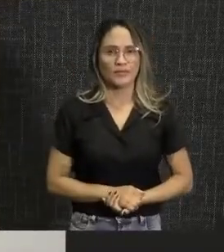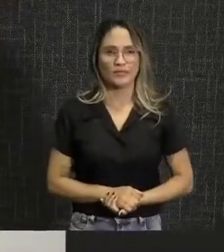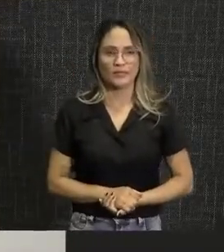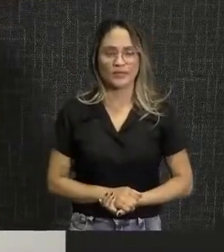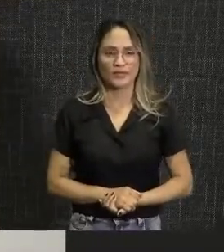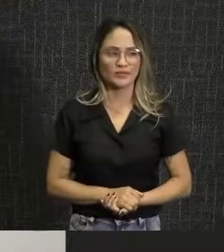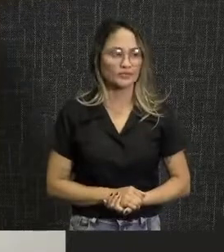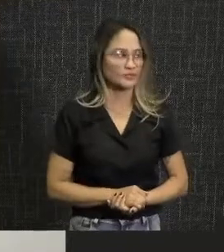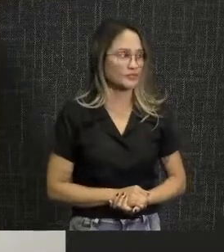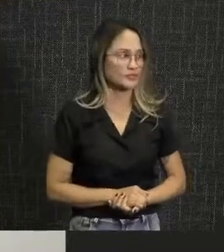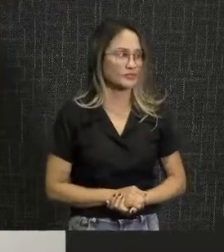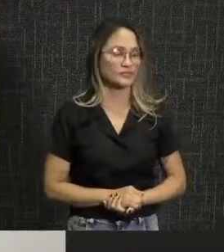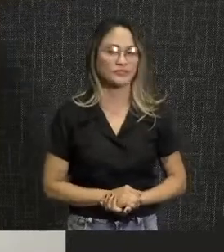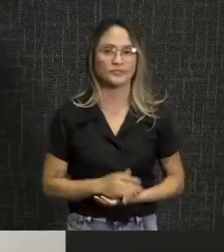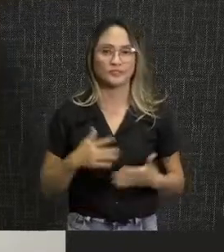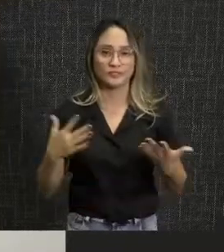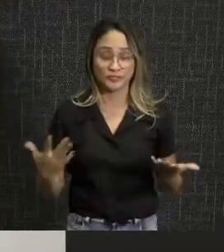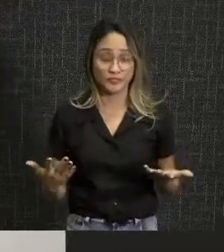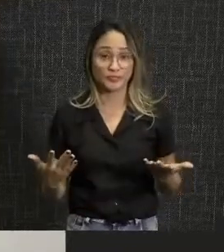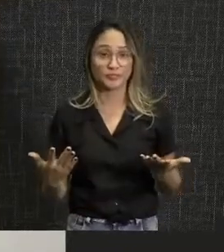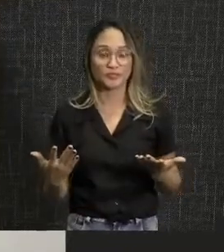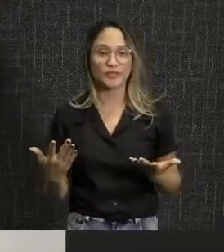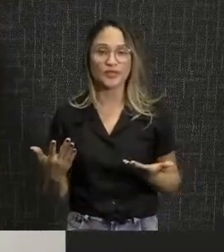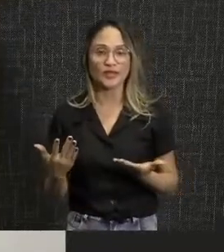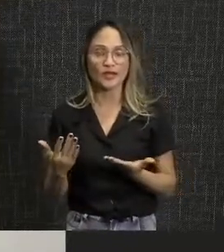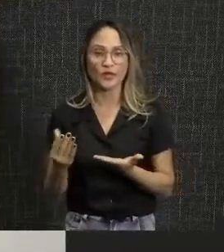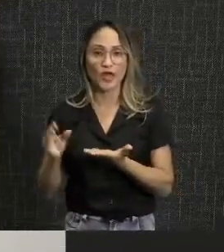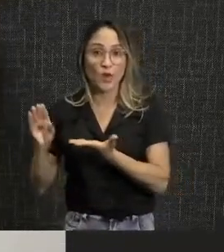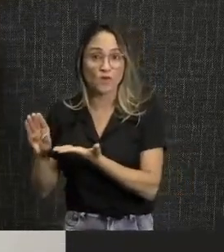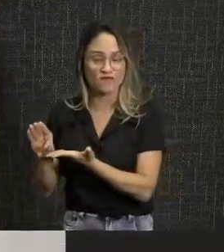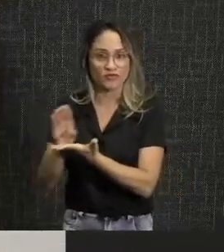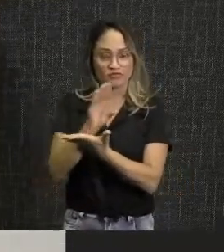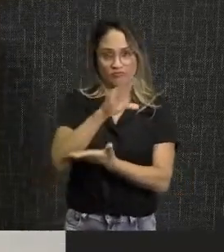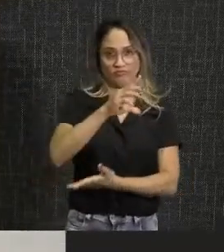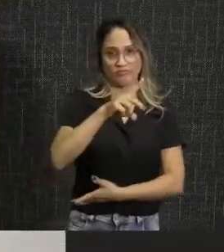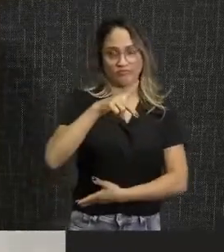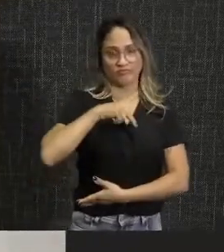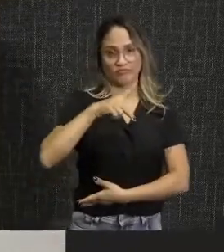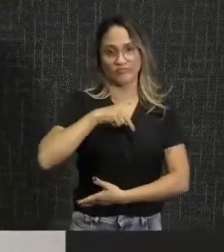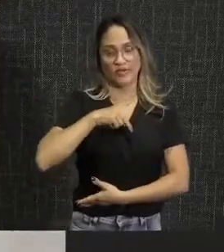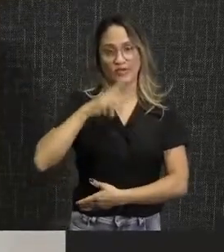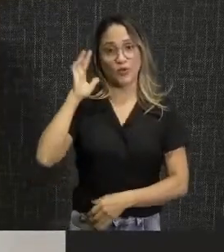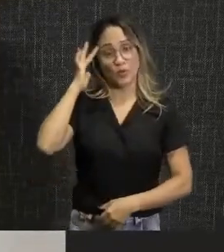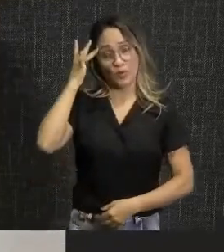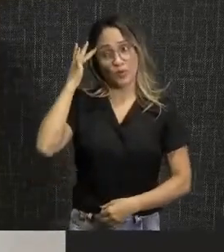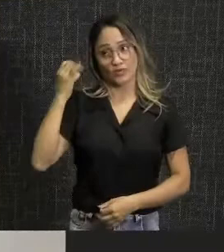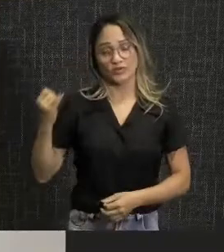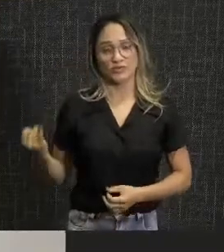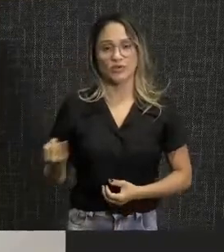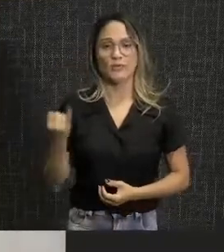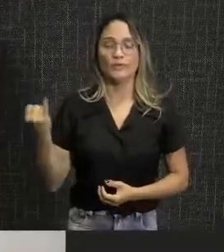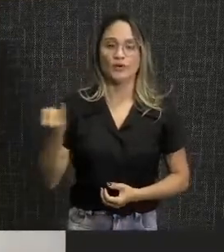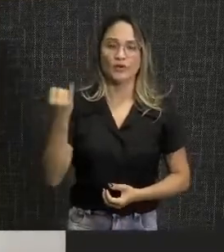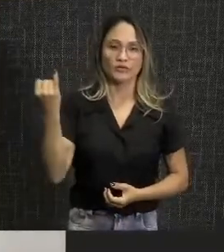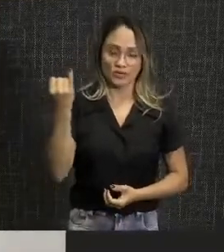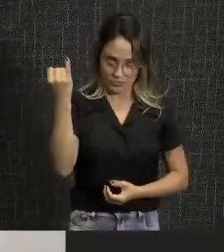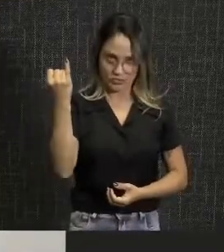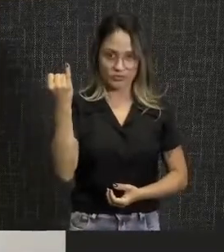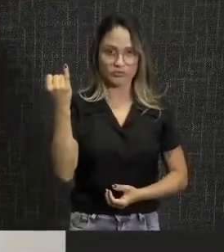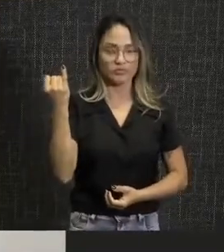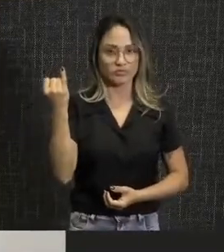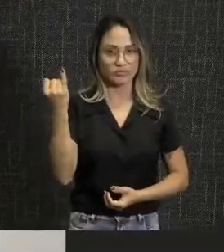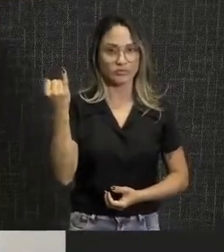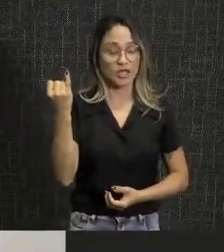a questão do investimento privado, e eu acho que é isso que é importante aqui